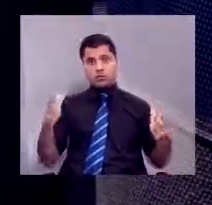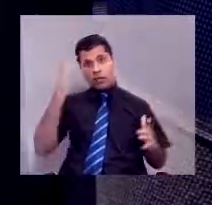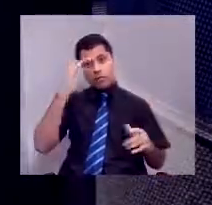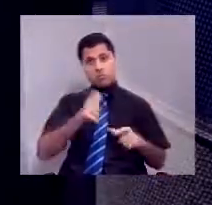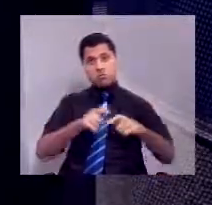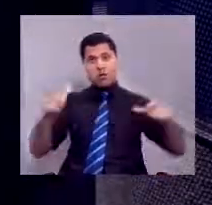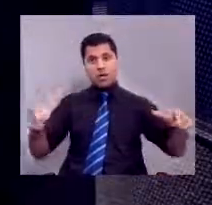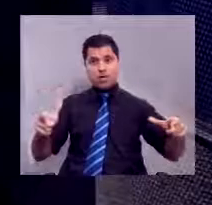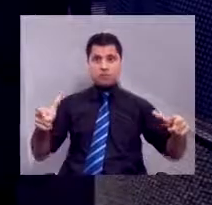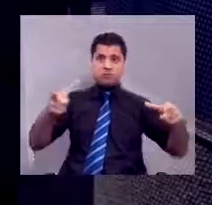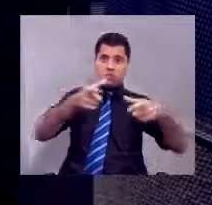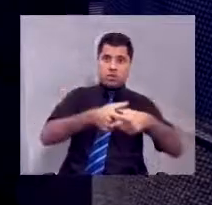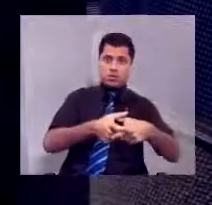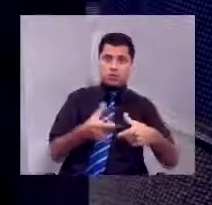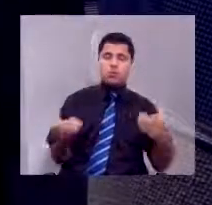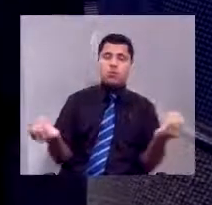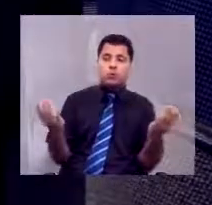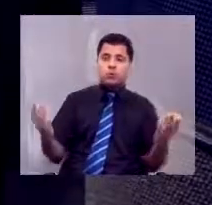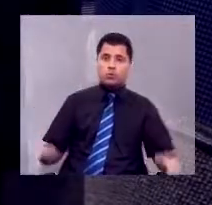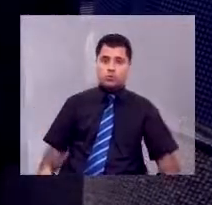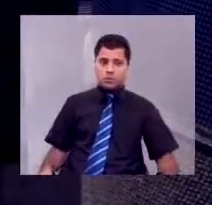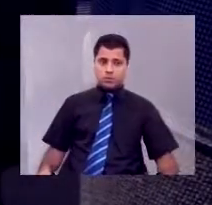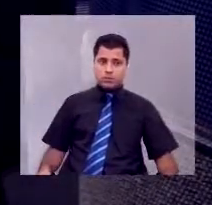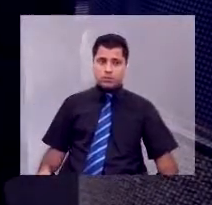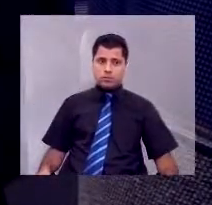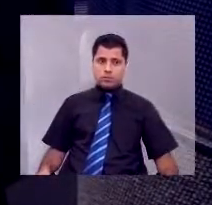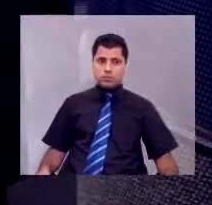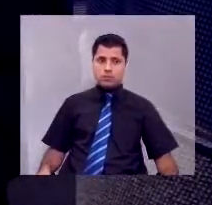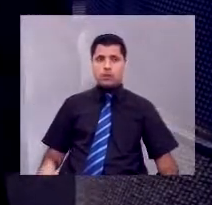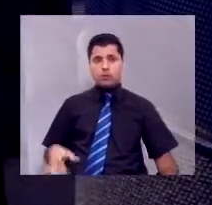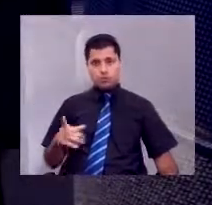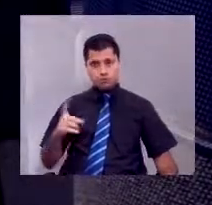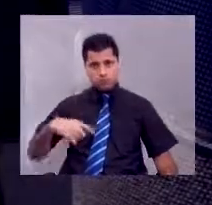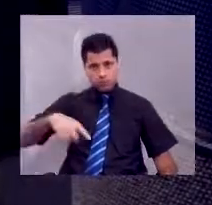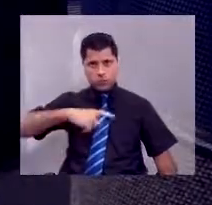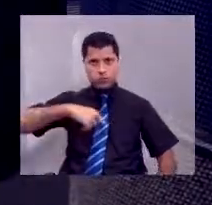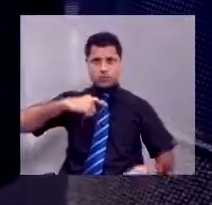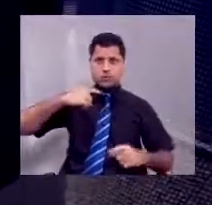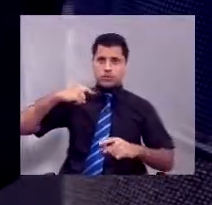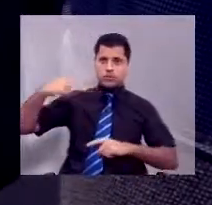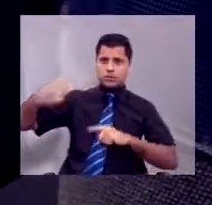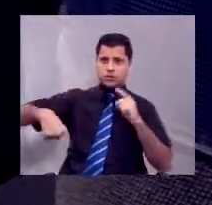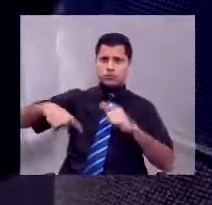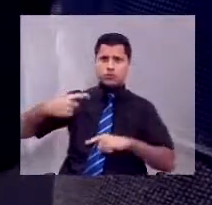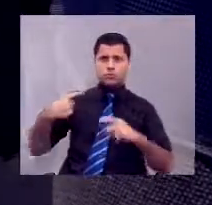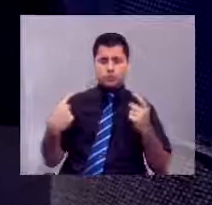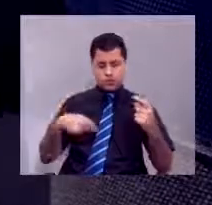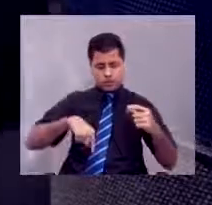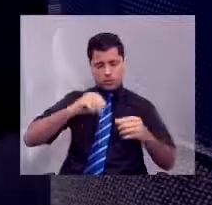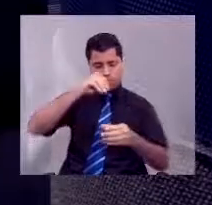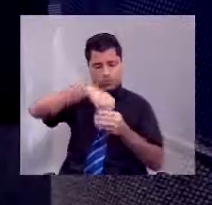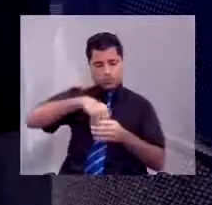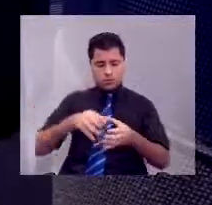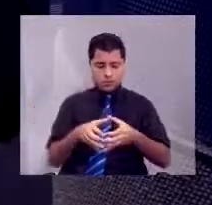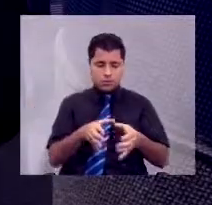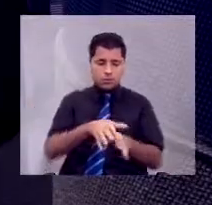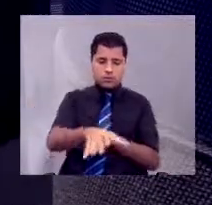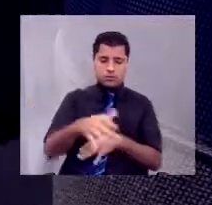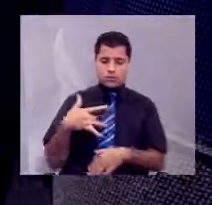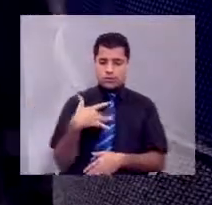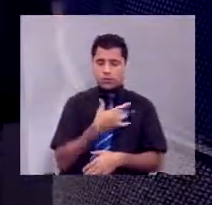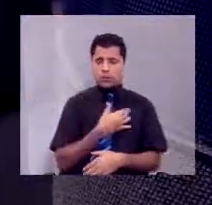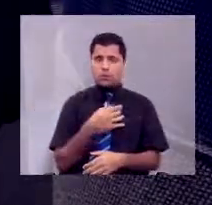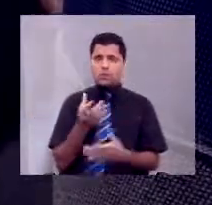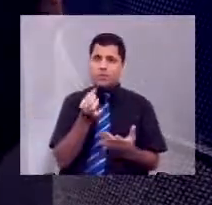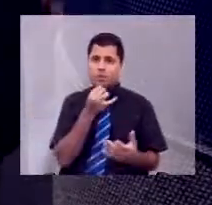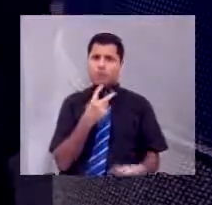ou menos? Para você ter ideia, o que nós temos que discutir também na comissão. Primeiro, o porquê 34 vagas? Eu acredito que na cidade já